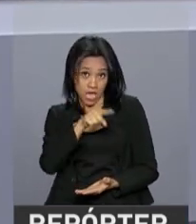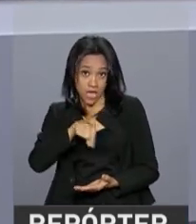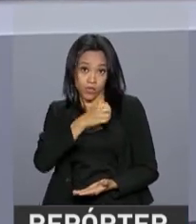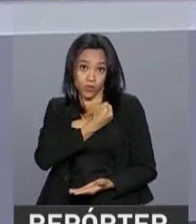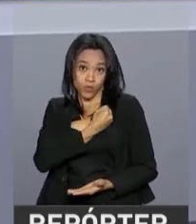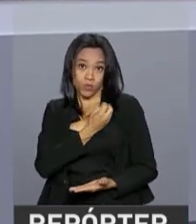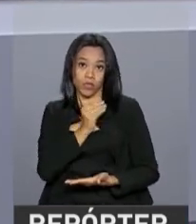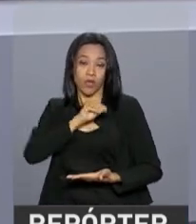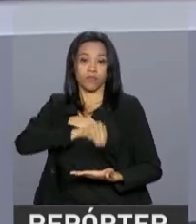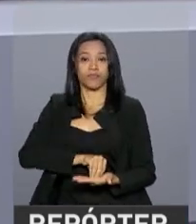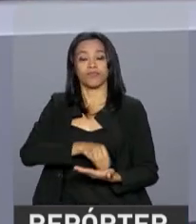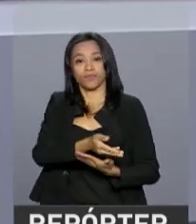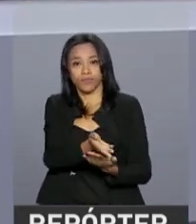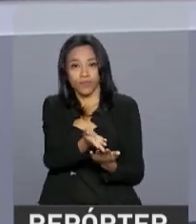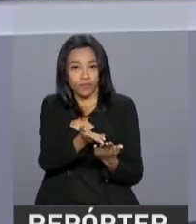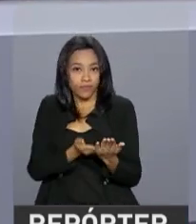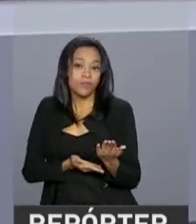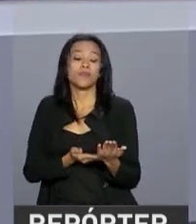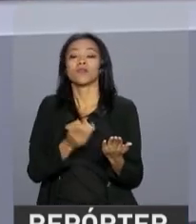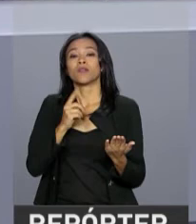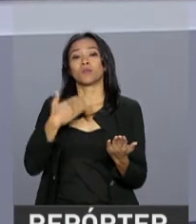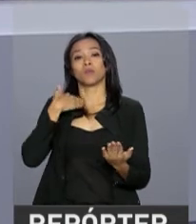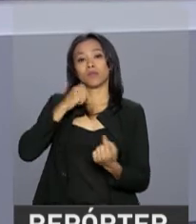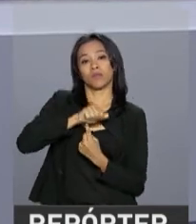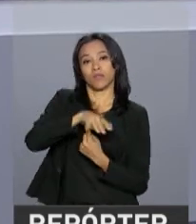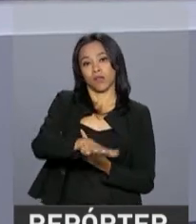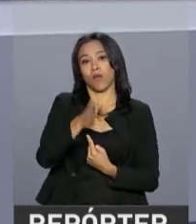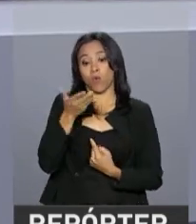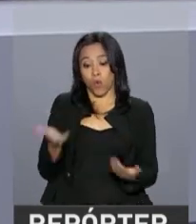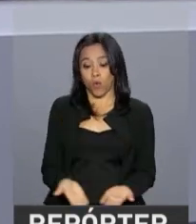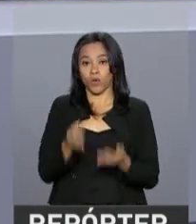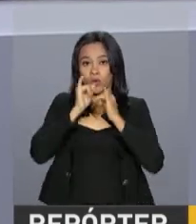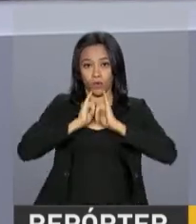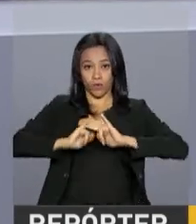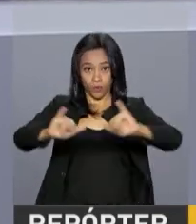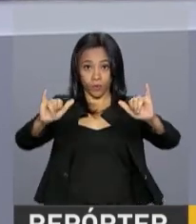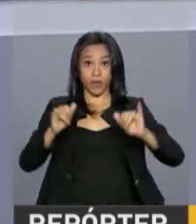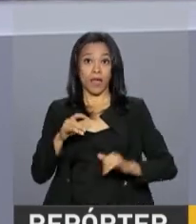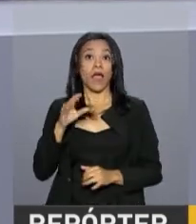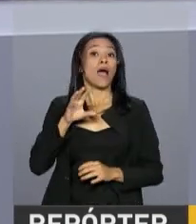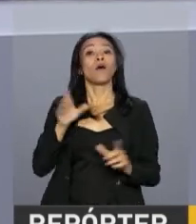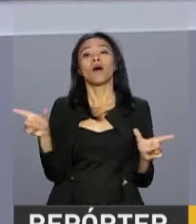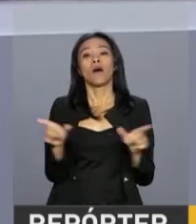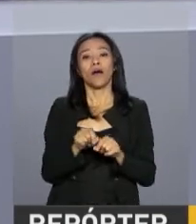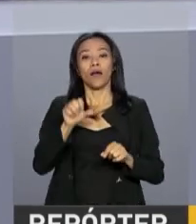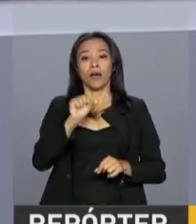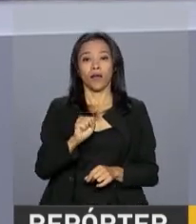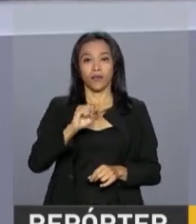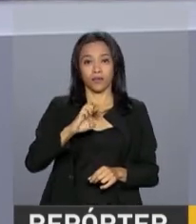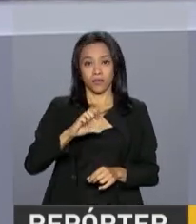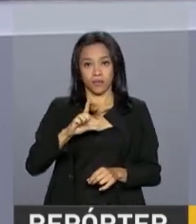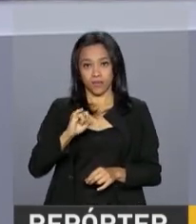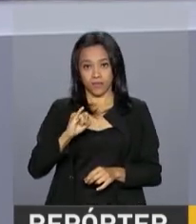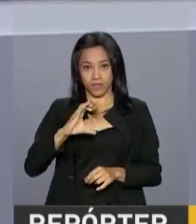Focus, divulgado hoje pelo Banco Central. A projeção da taxa básica de juros, a Selic, continua